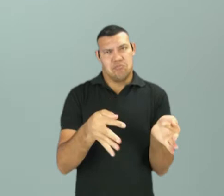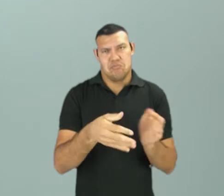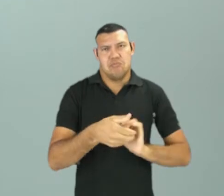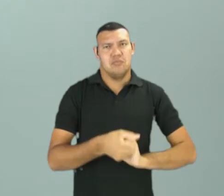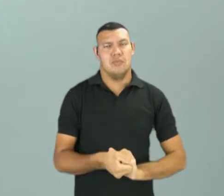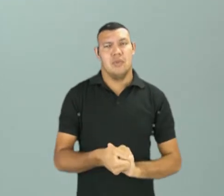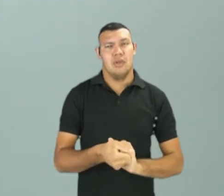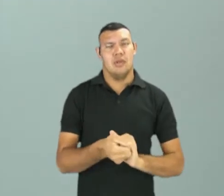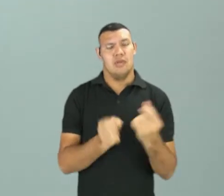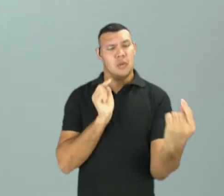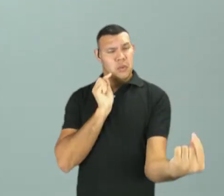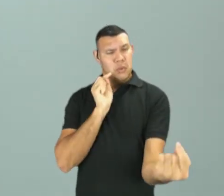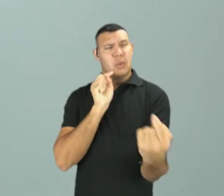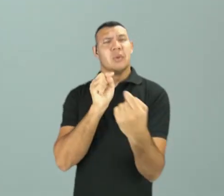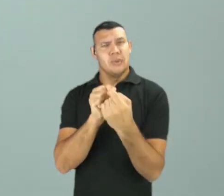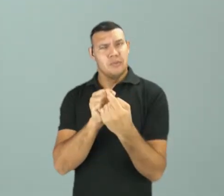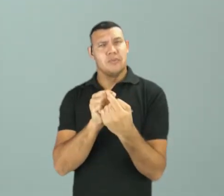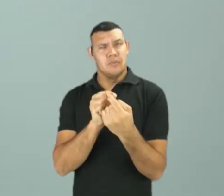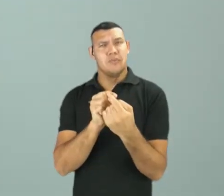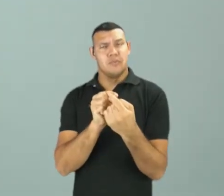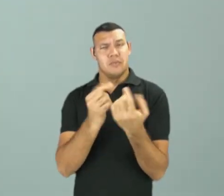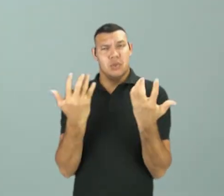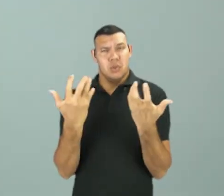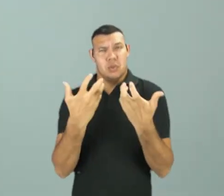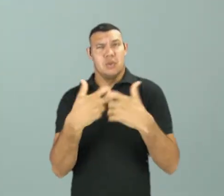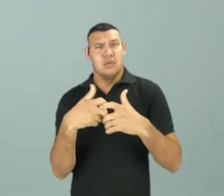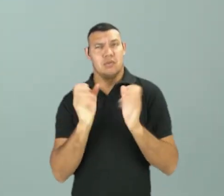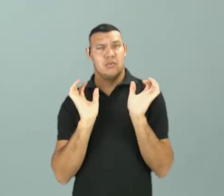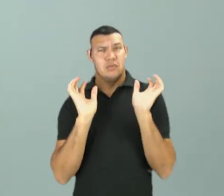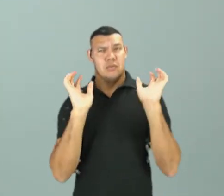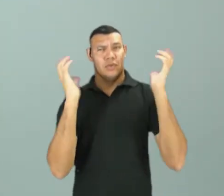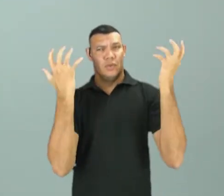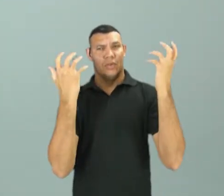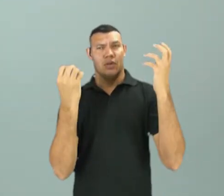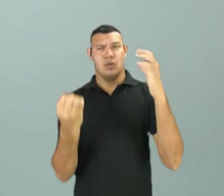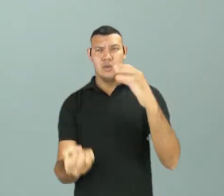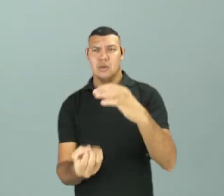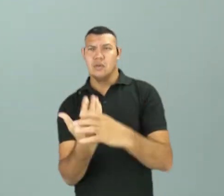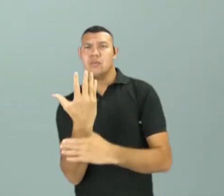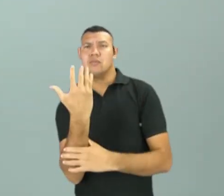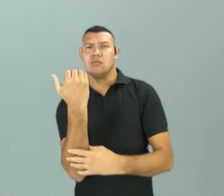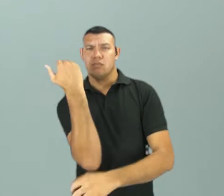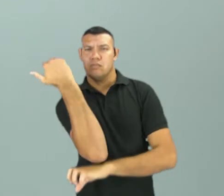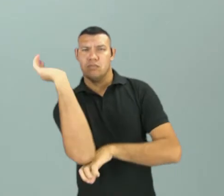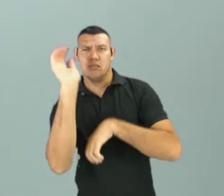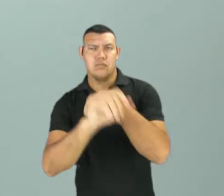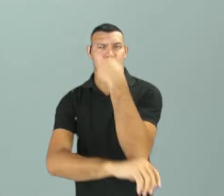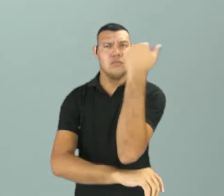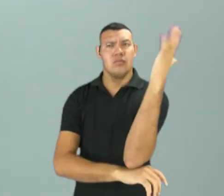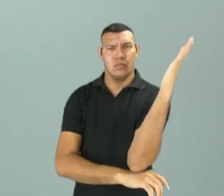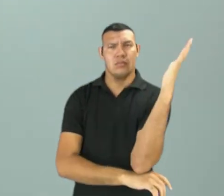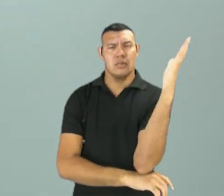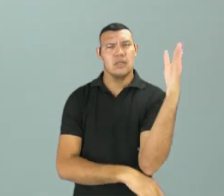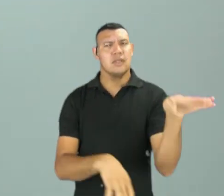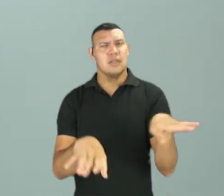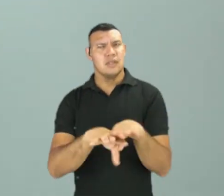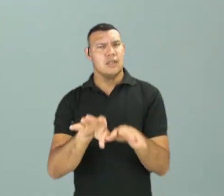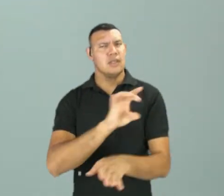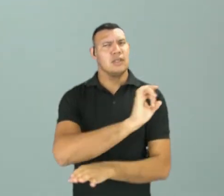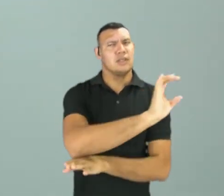nós associarmos essa situação entre a interferência climática na formação dos vegetais, assim como também o tipo